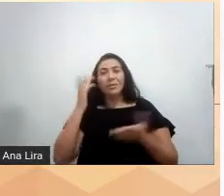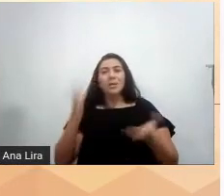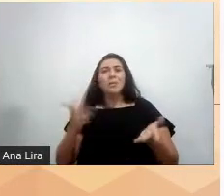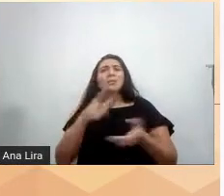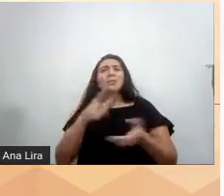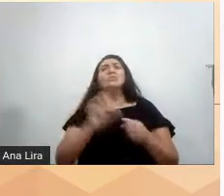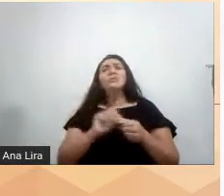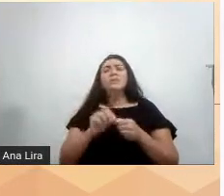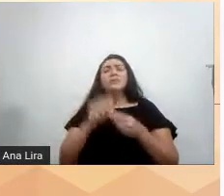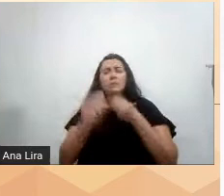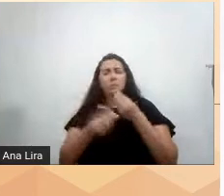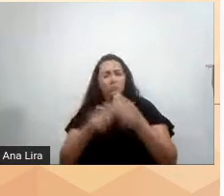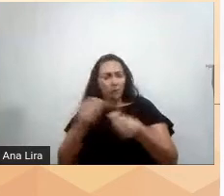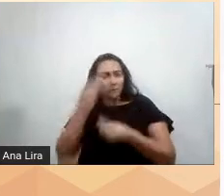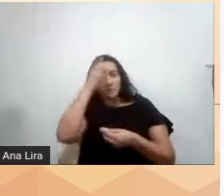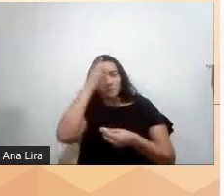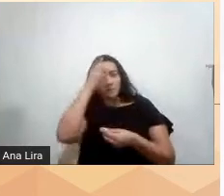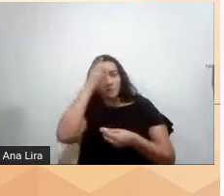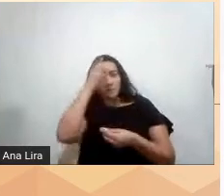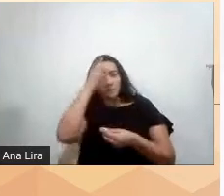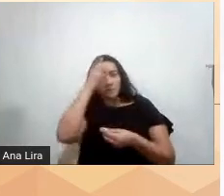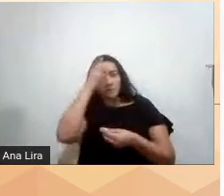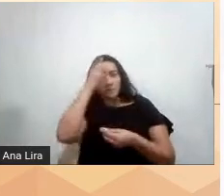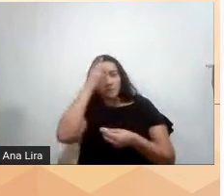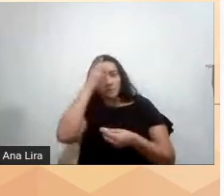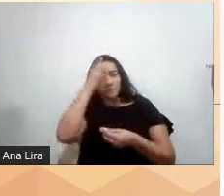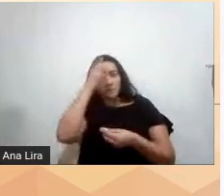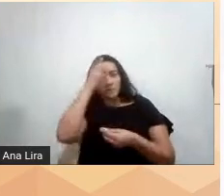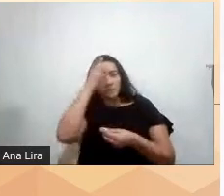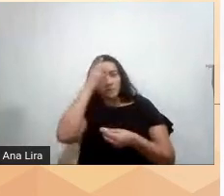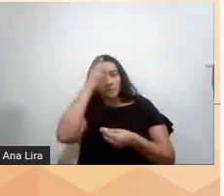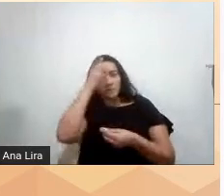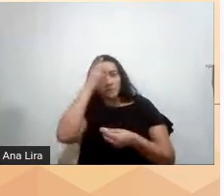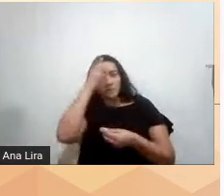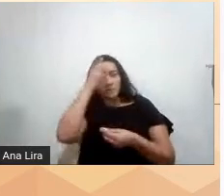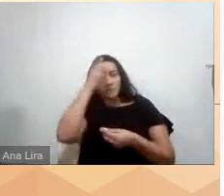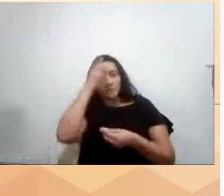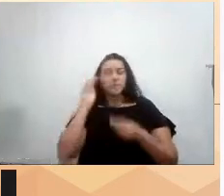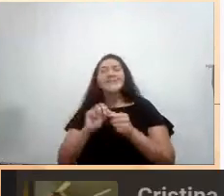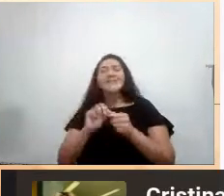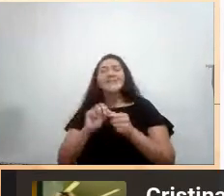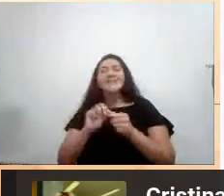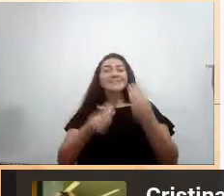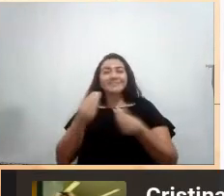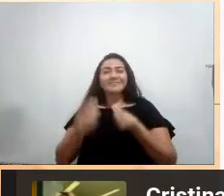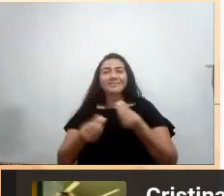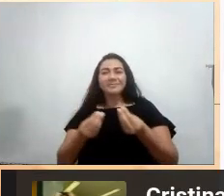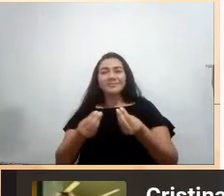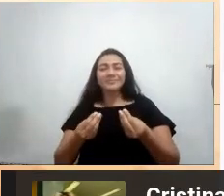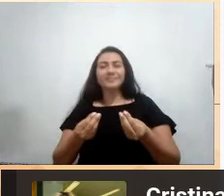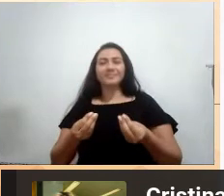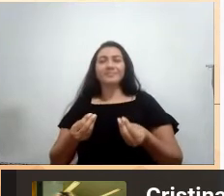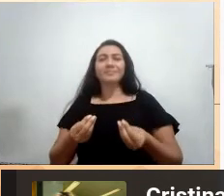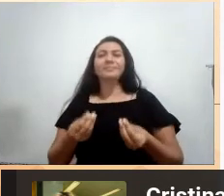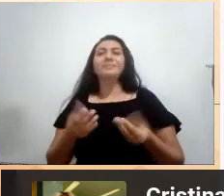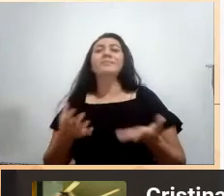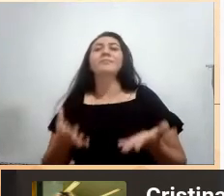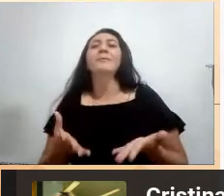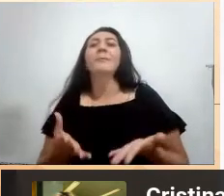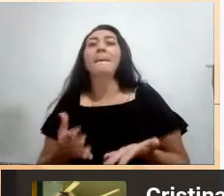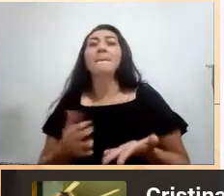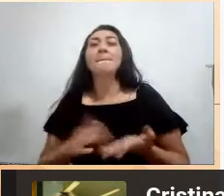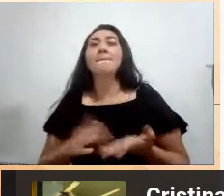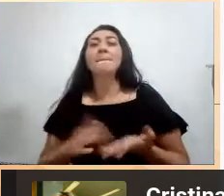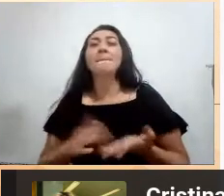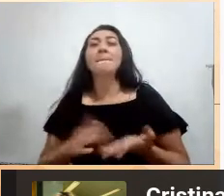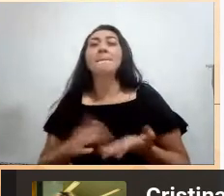organizações, em muitas instituições, ou melhor, unidades de informação, nós temos o eu-equipe, ou seja, é eu que faço